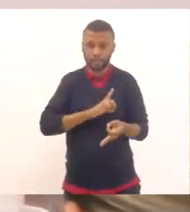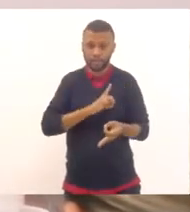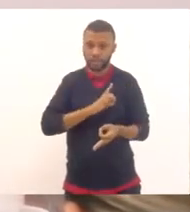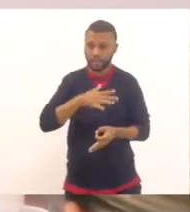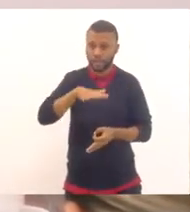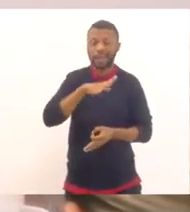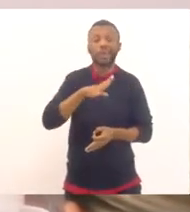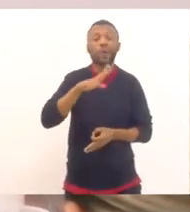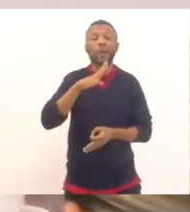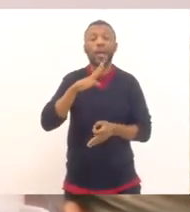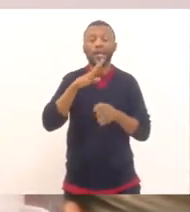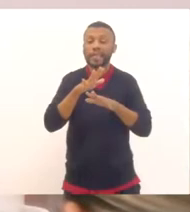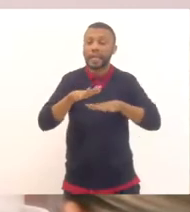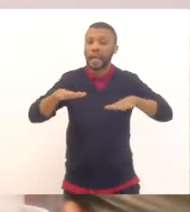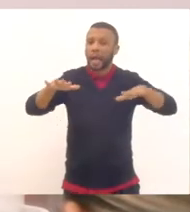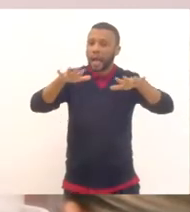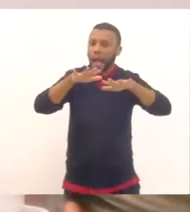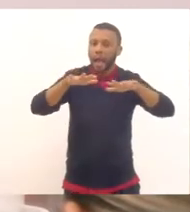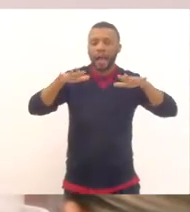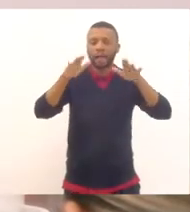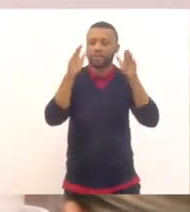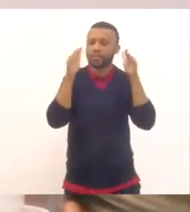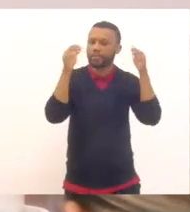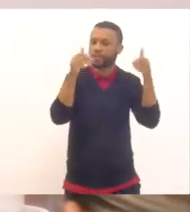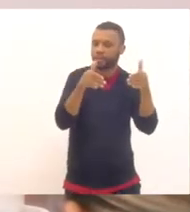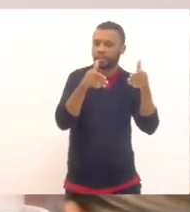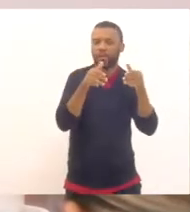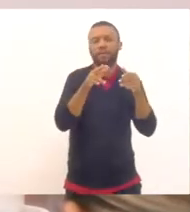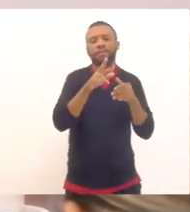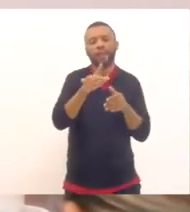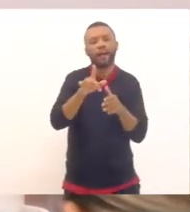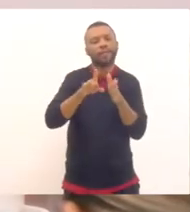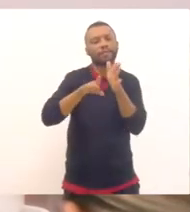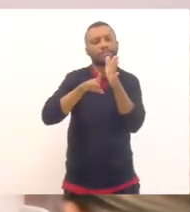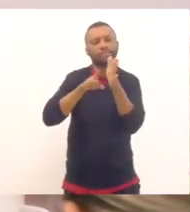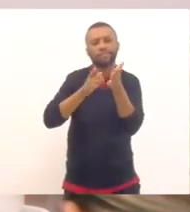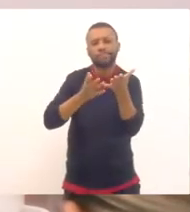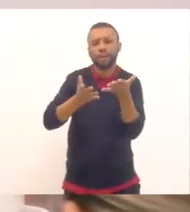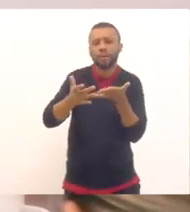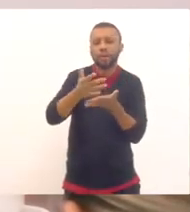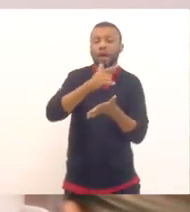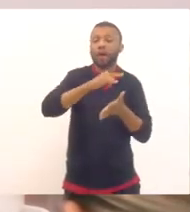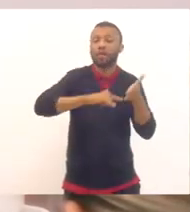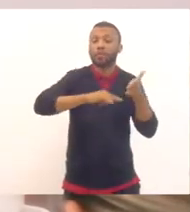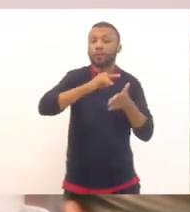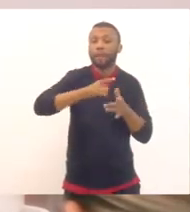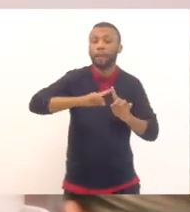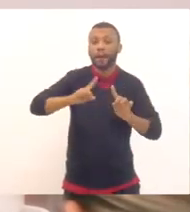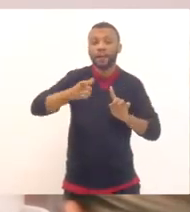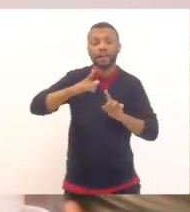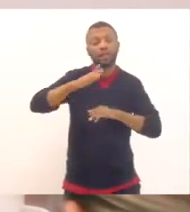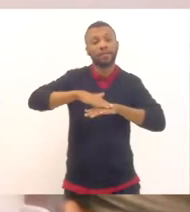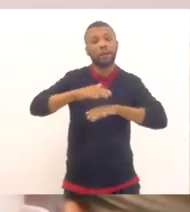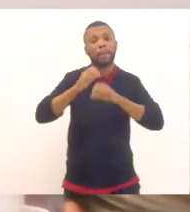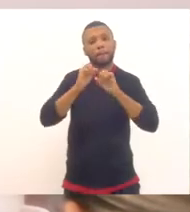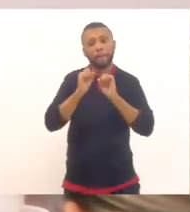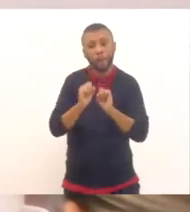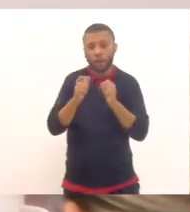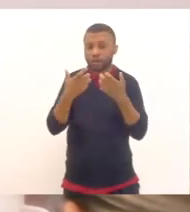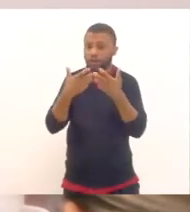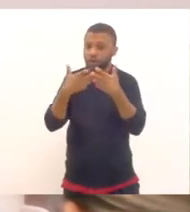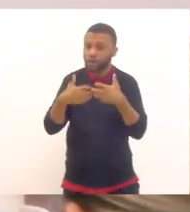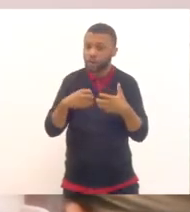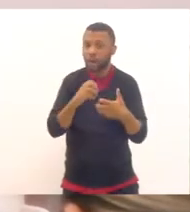Águia que conhece a águia mais detalhadamente vai fazer a coleta da documentação Mas quem tem o poder de dizer se pode